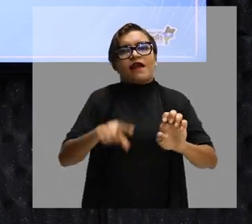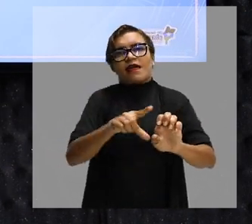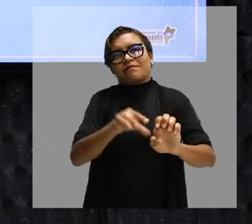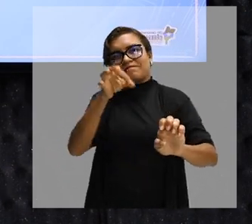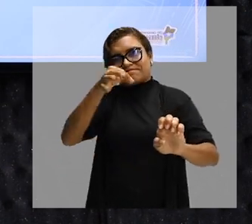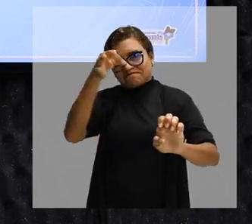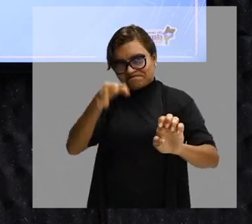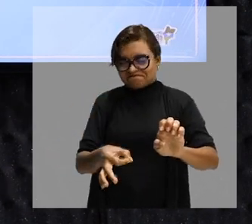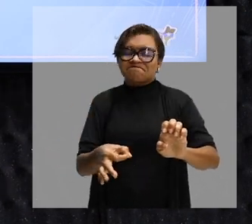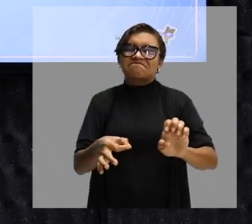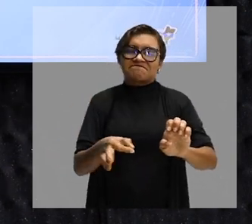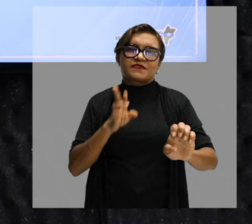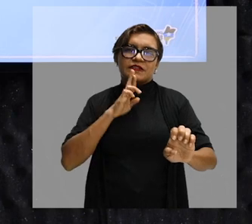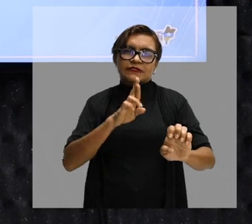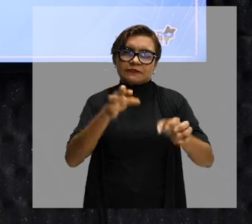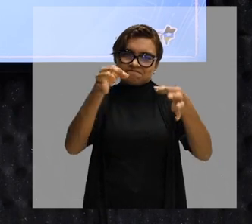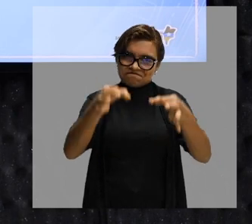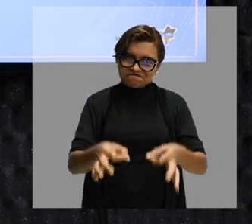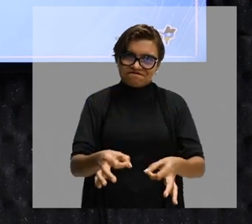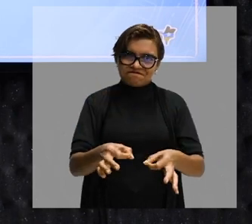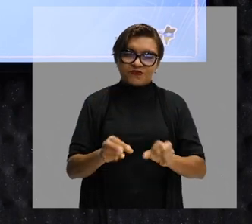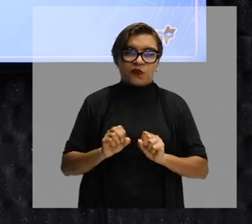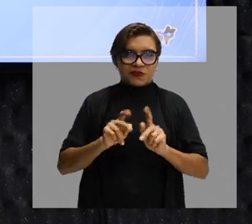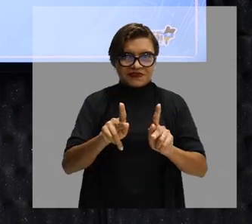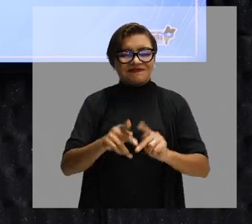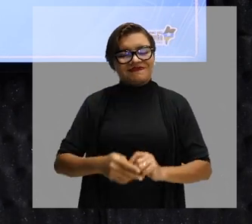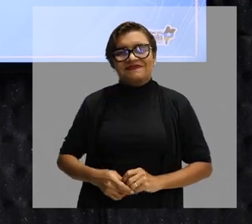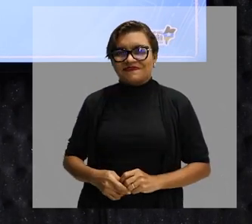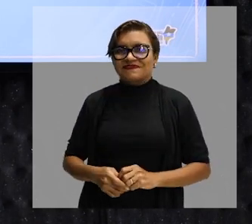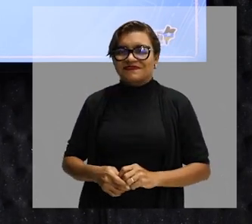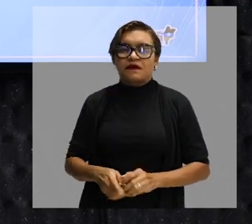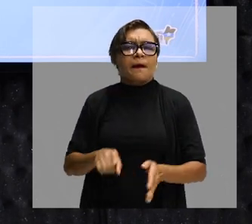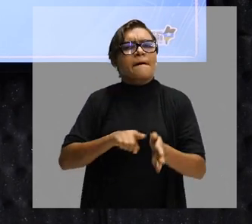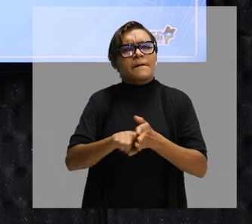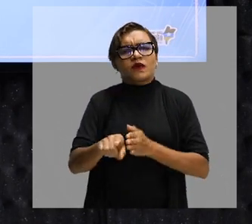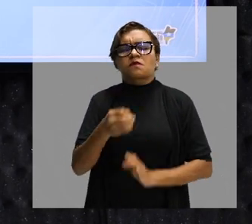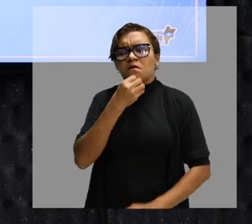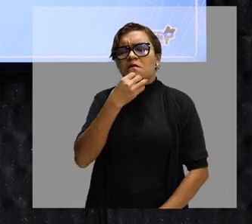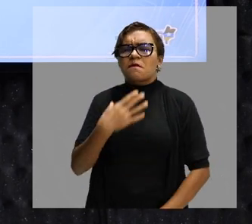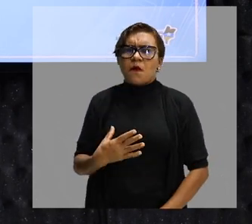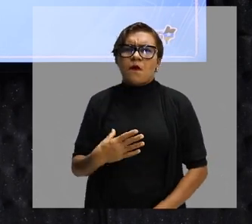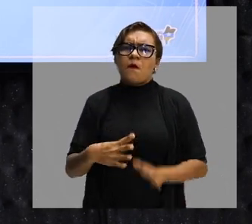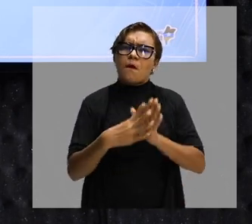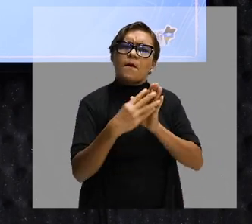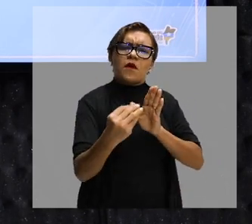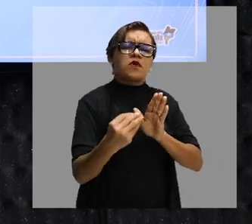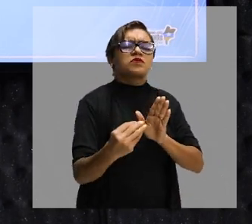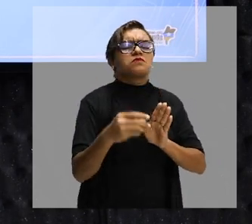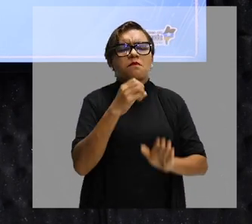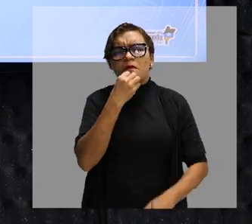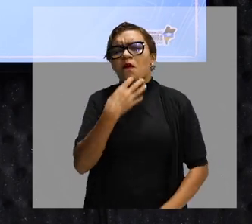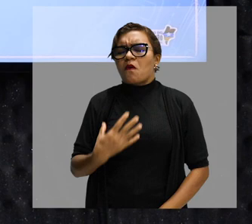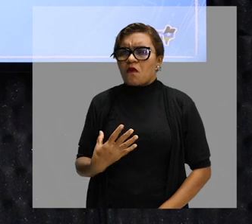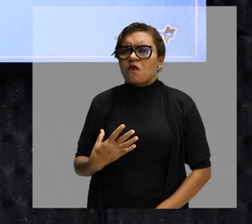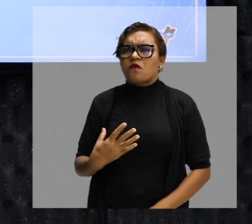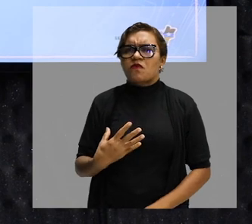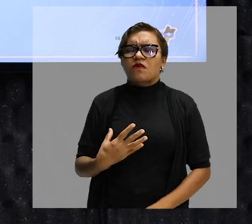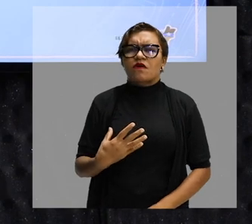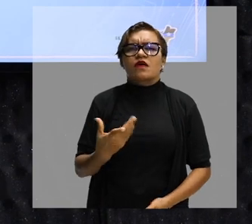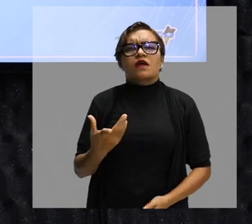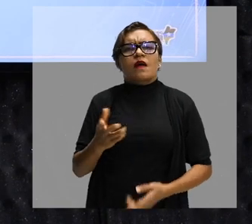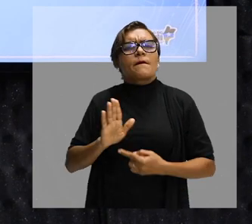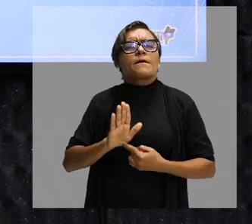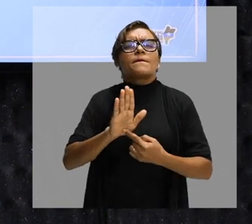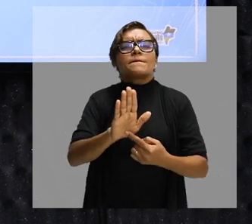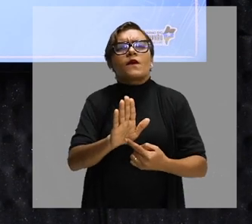como elemento de resposta para esta questão. É uma questão muito legal, esse modelo é muito bom e ele traz para a gente,